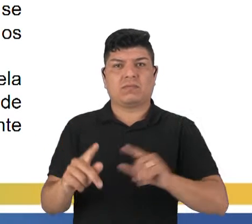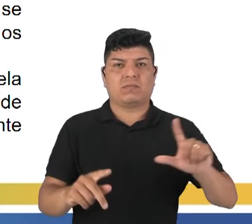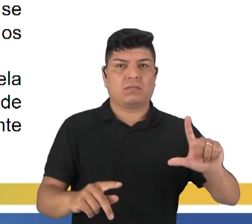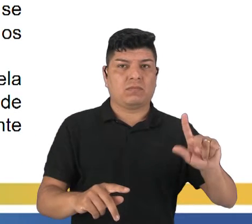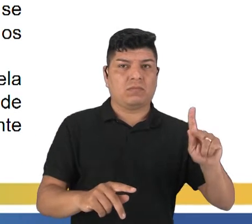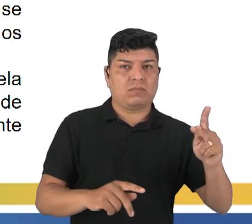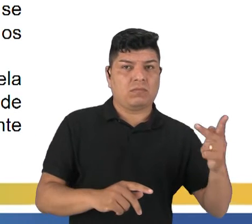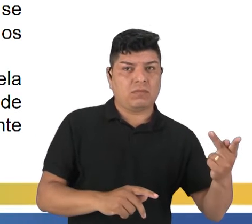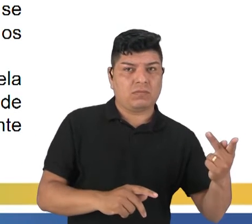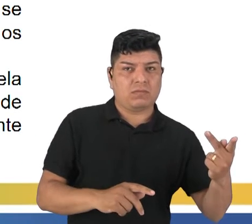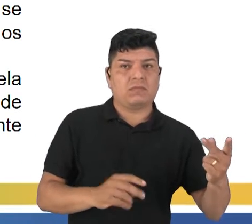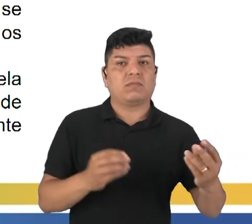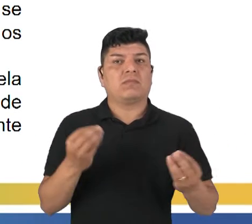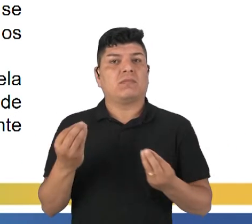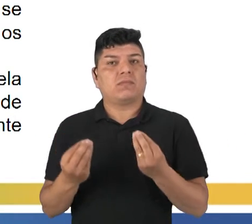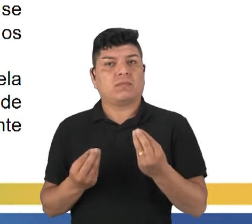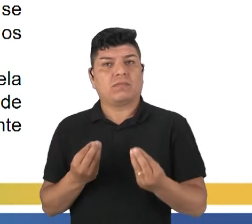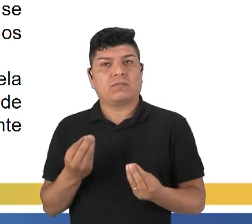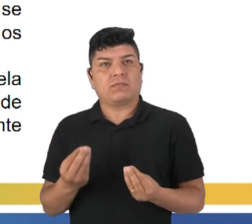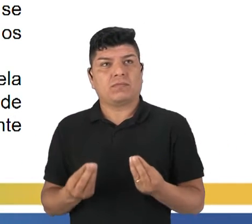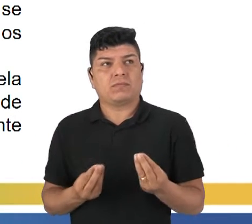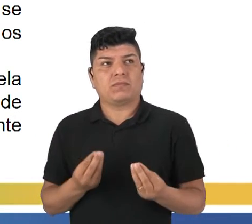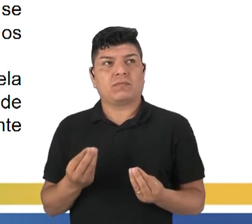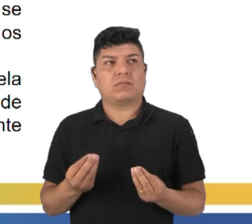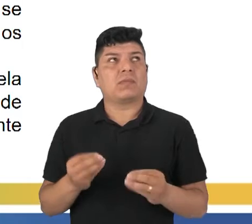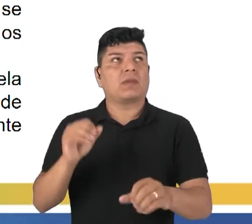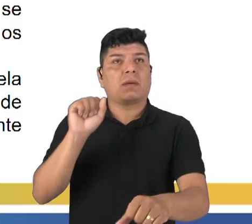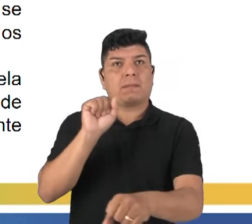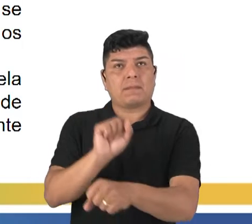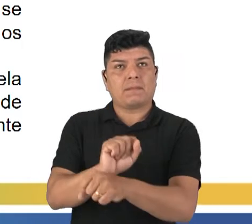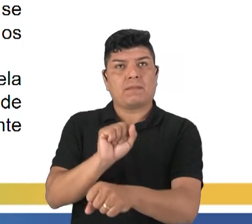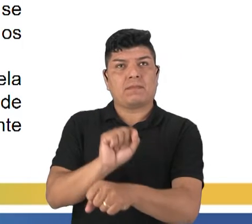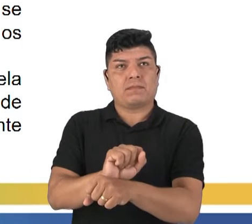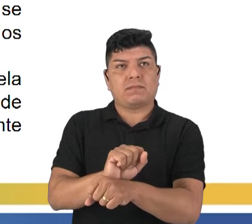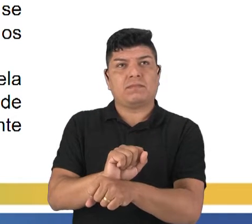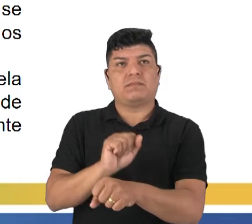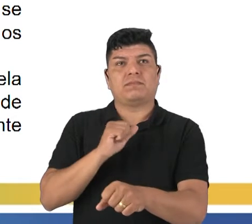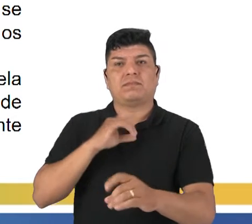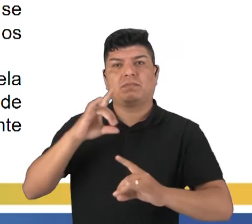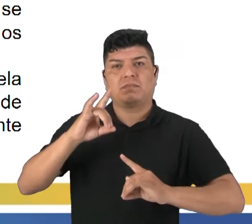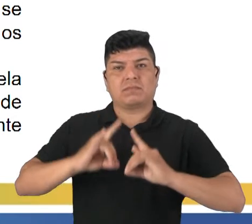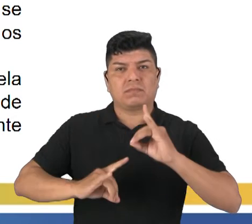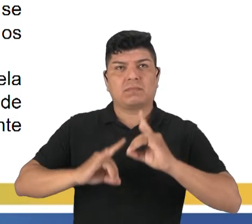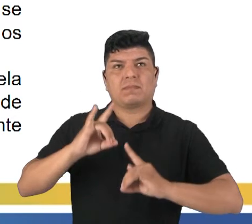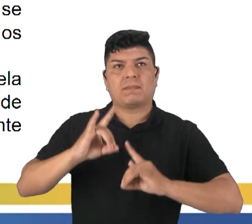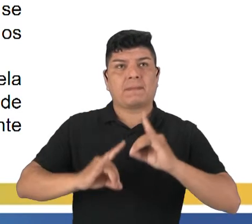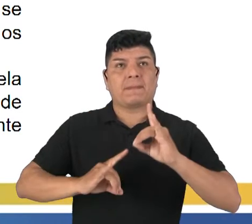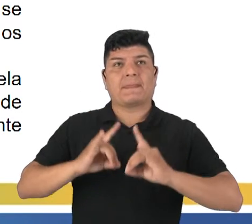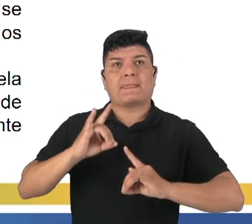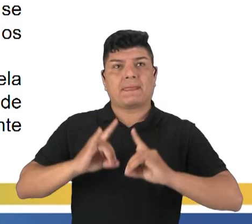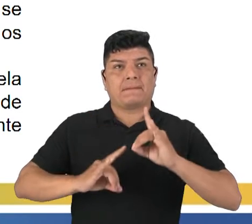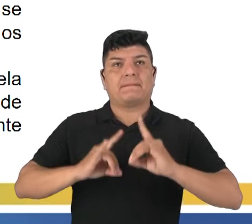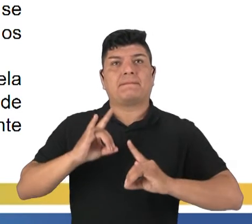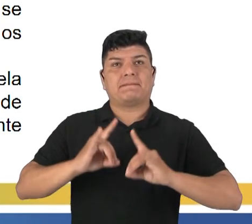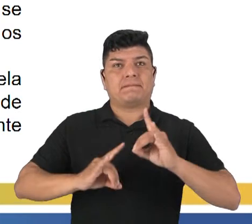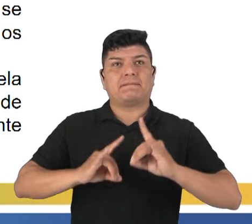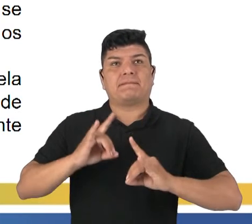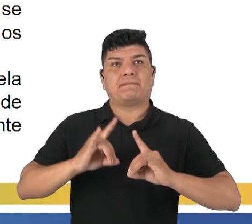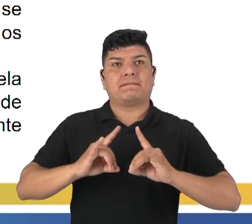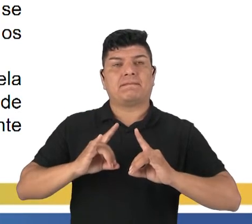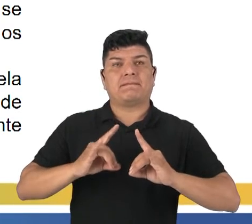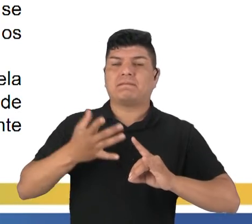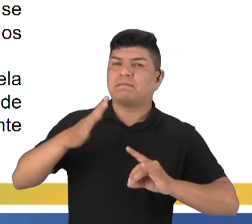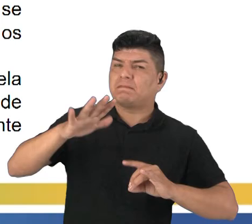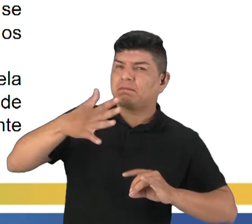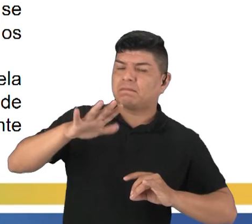então ele faz com que pare de produzir, esse hormônio pare de ser secretado, lá